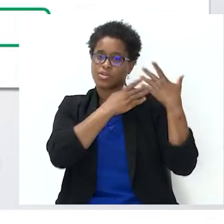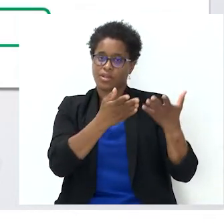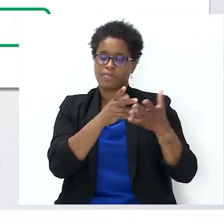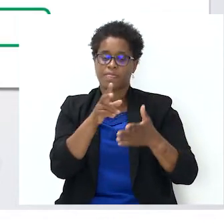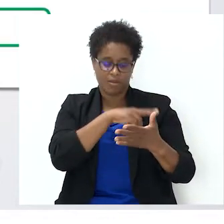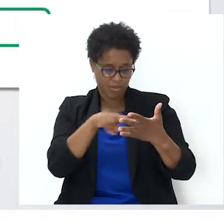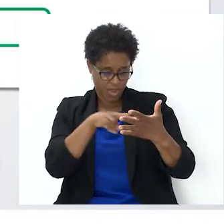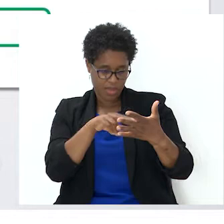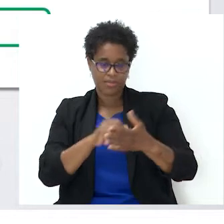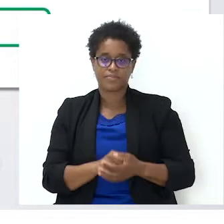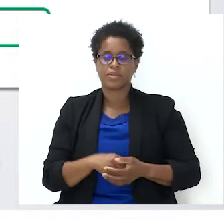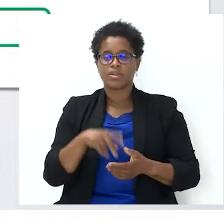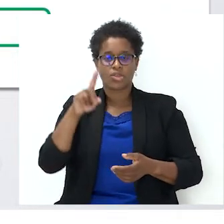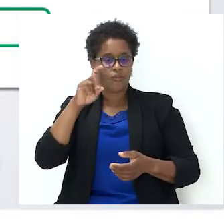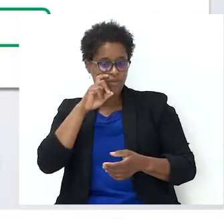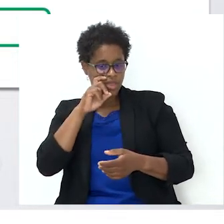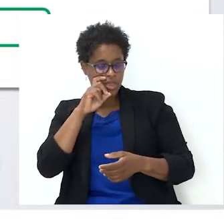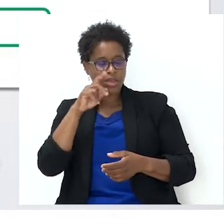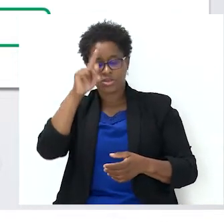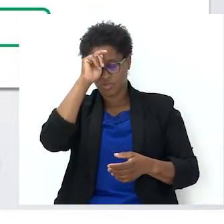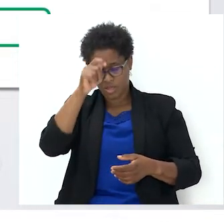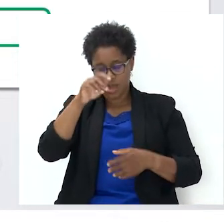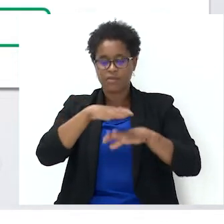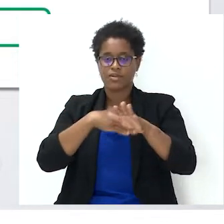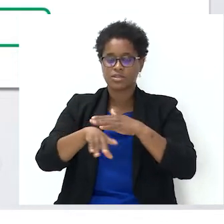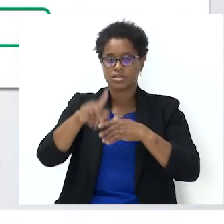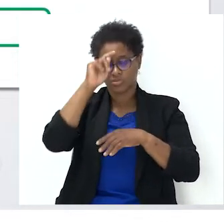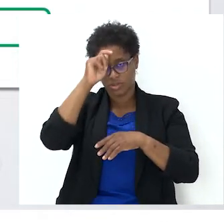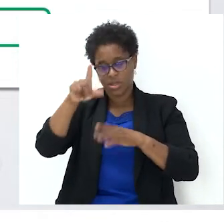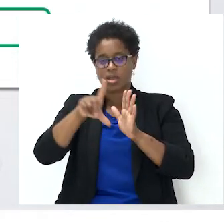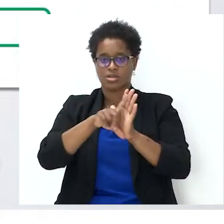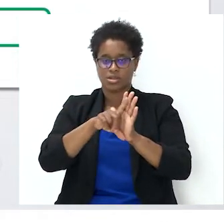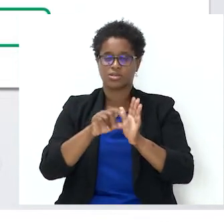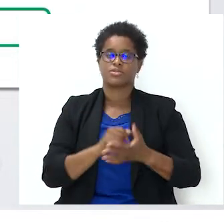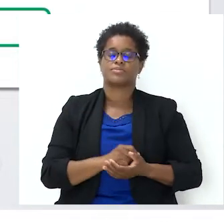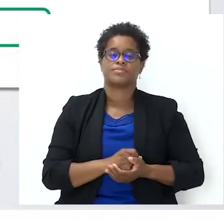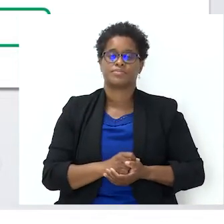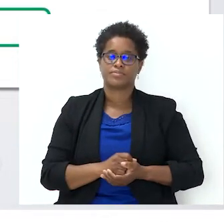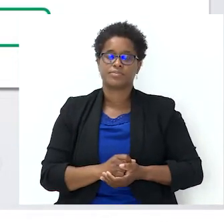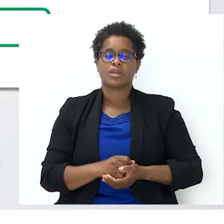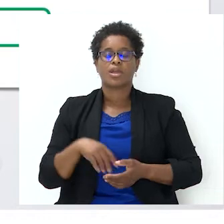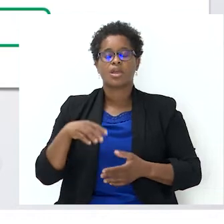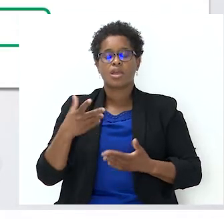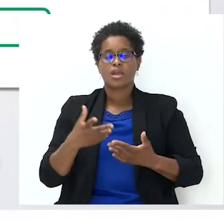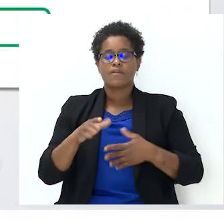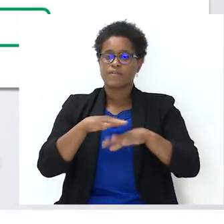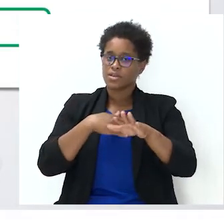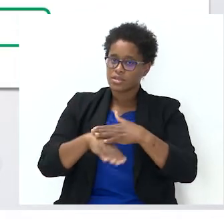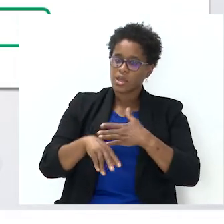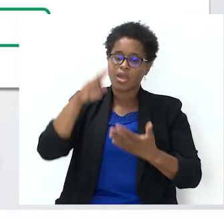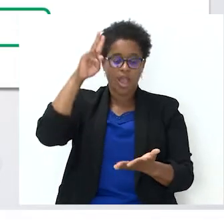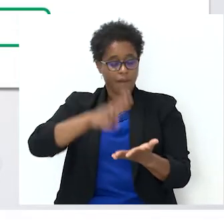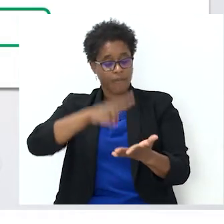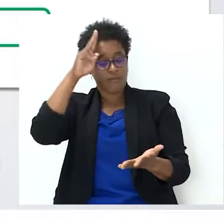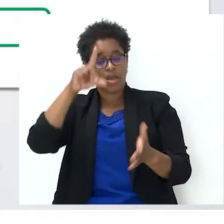Vamos ler? Defender, cumprir e fazer cumprir as leis. Elaborar e